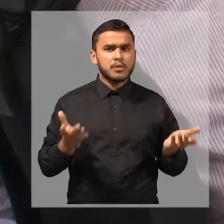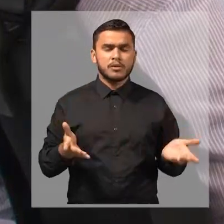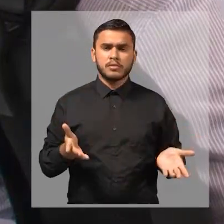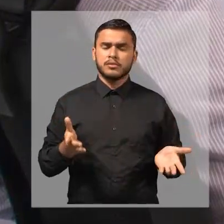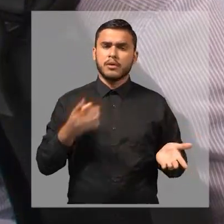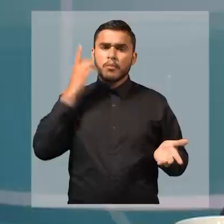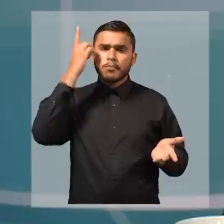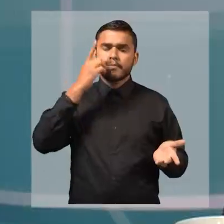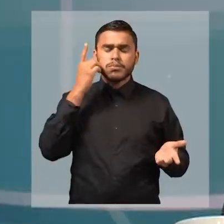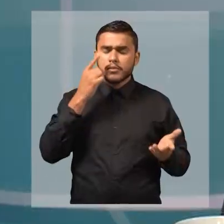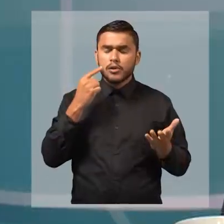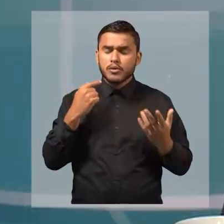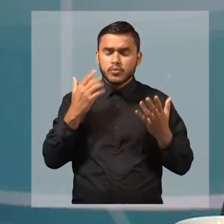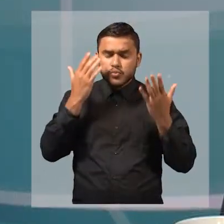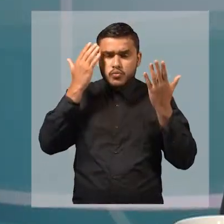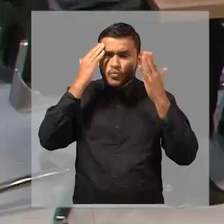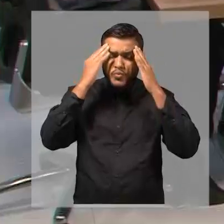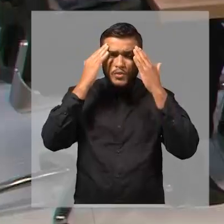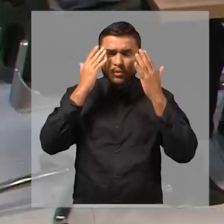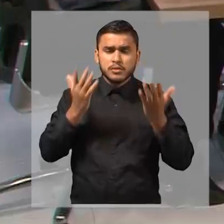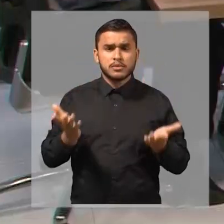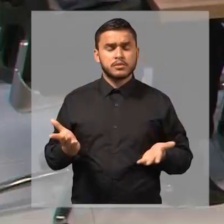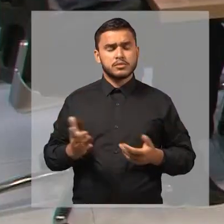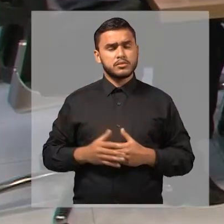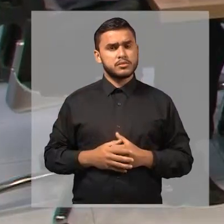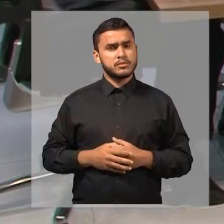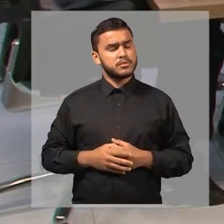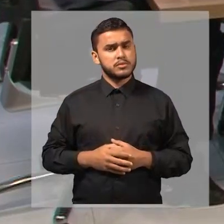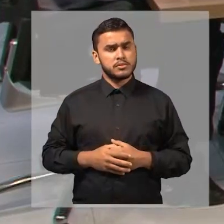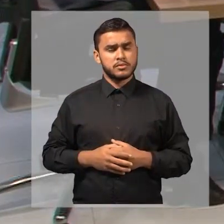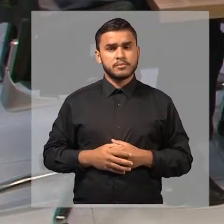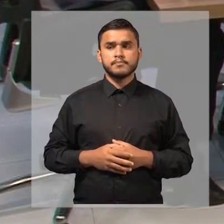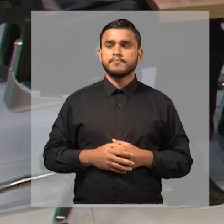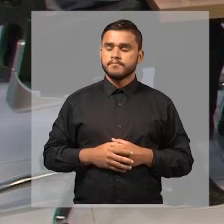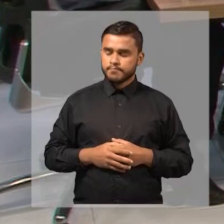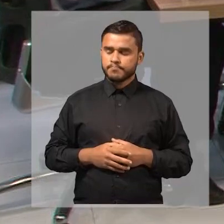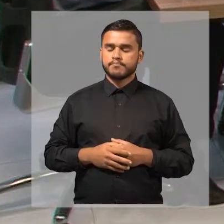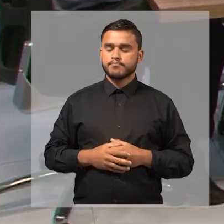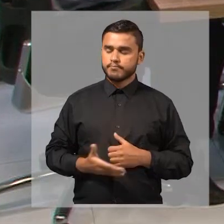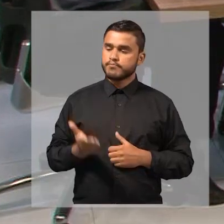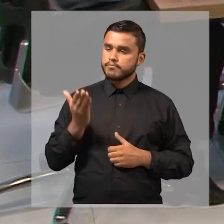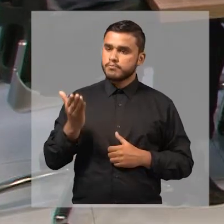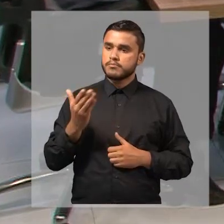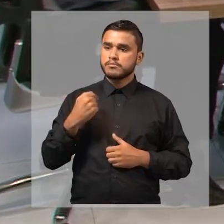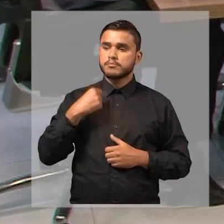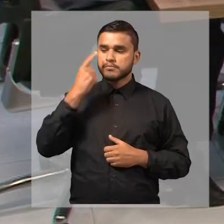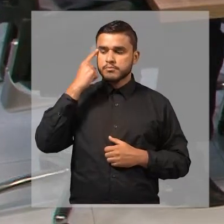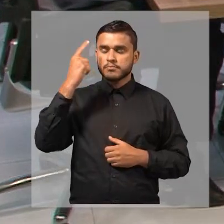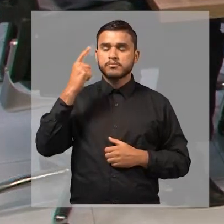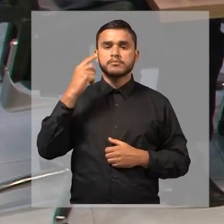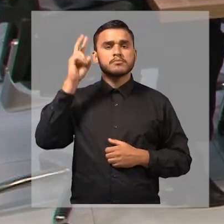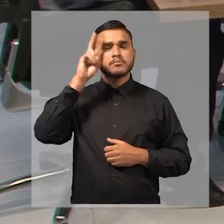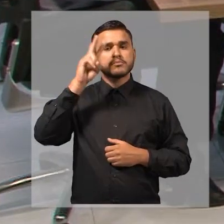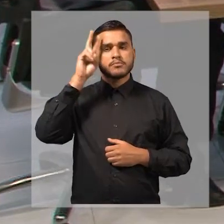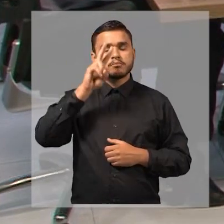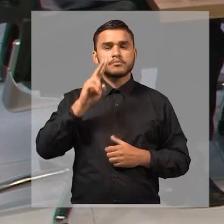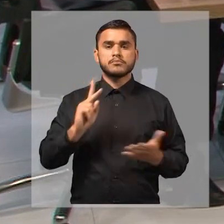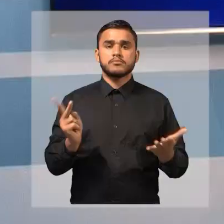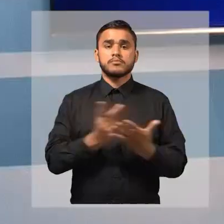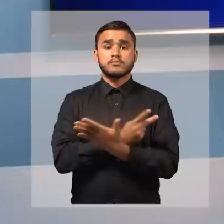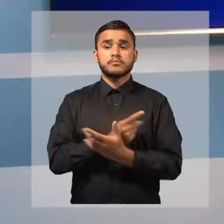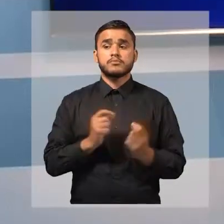Arnaldo, não cabe no mundo. Veja bem, vocês estavam aí analisando com muita perspicácia e eu estava aqui me lembrando. Isso